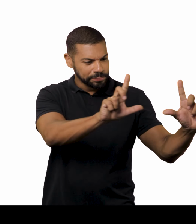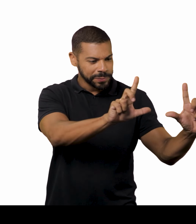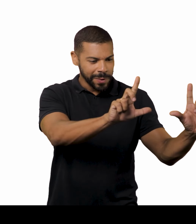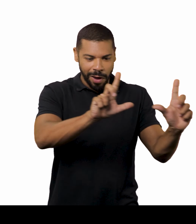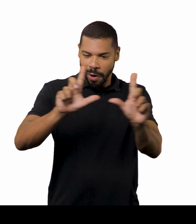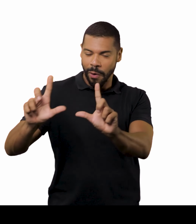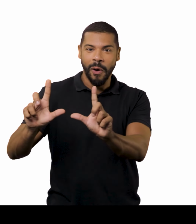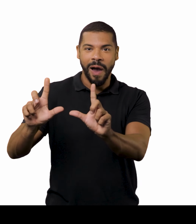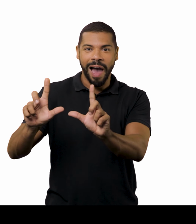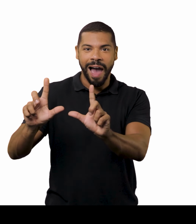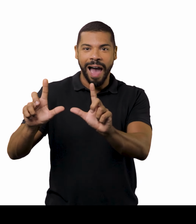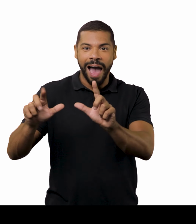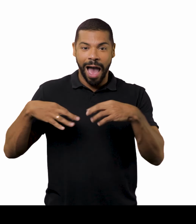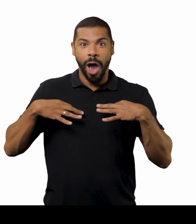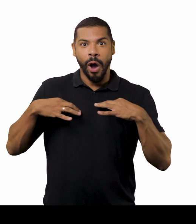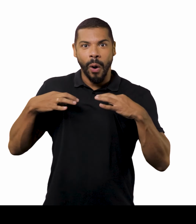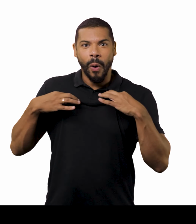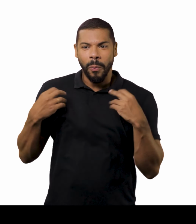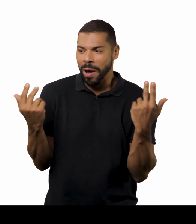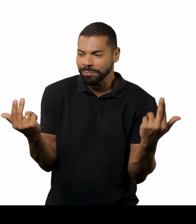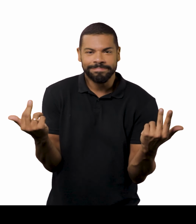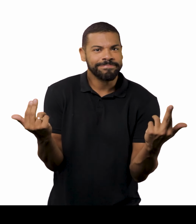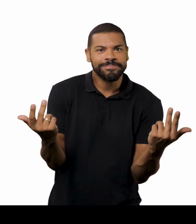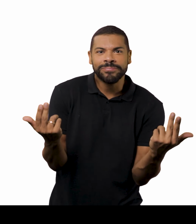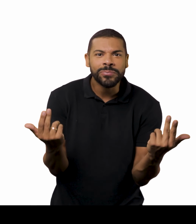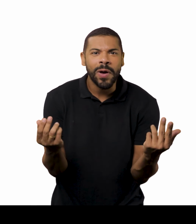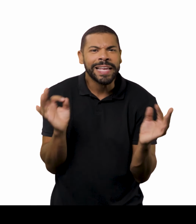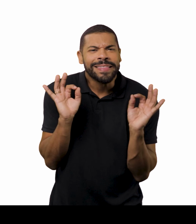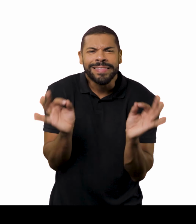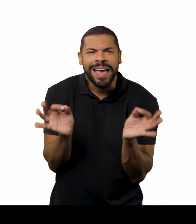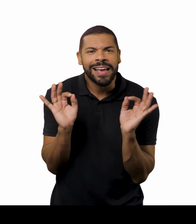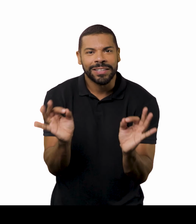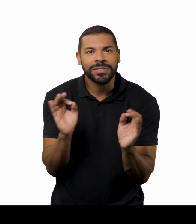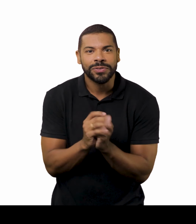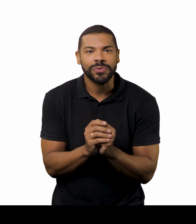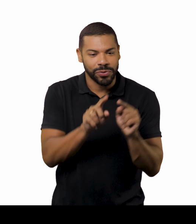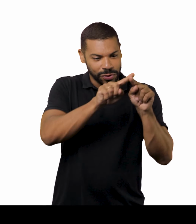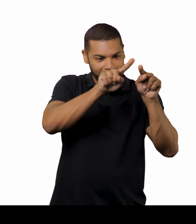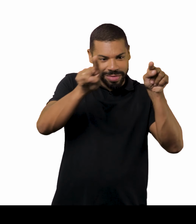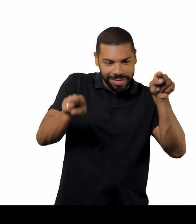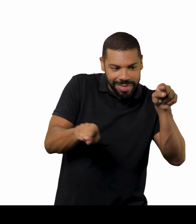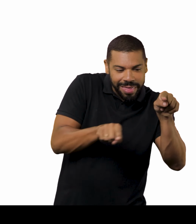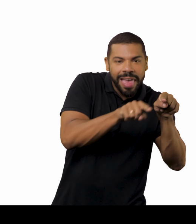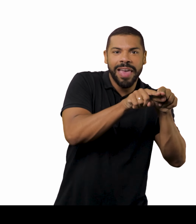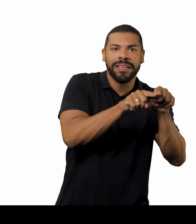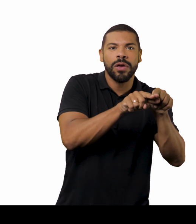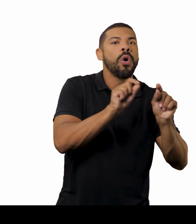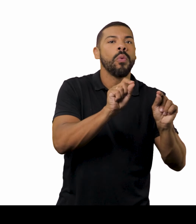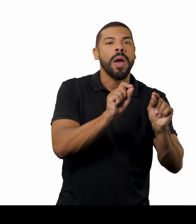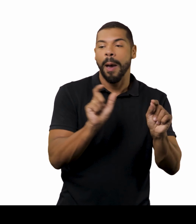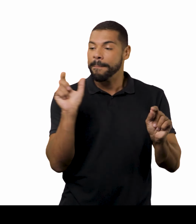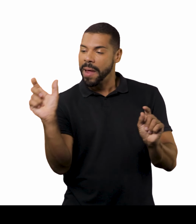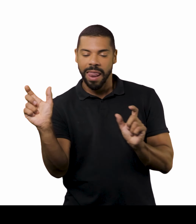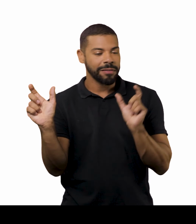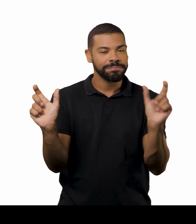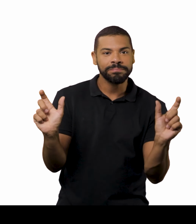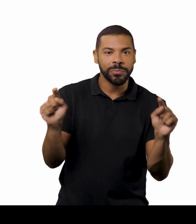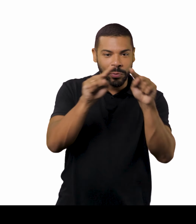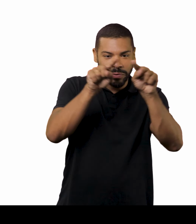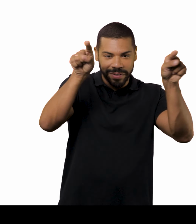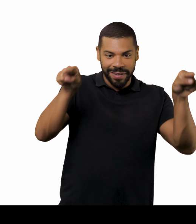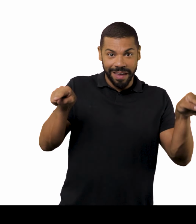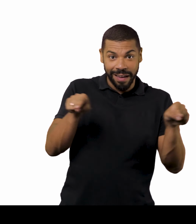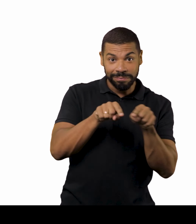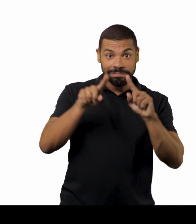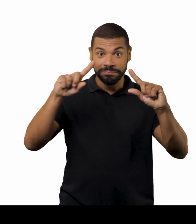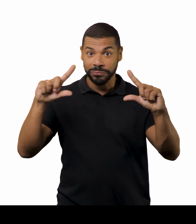planificar, você vai ver que cada roupa tem a quantidade exata de círculos que constam na palavra, de